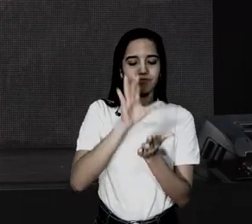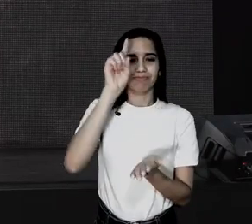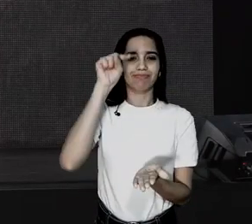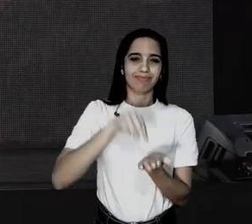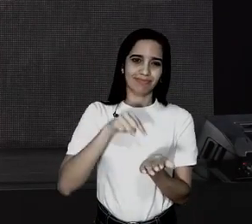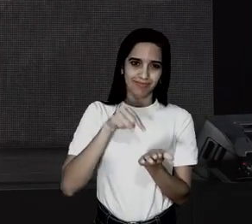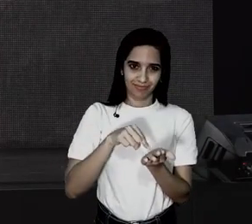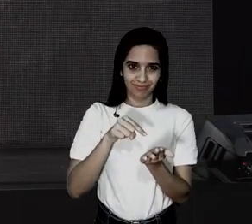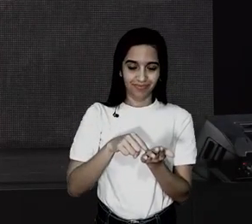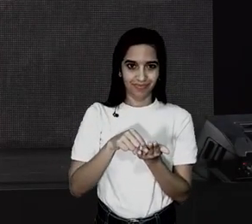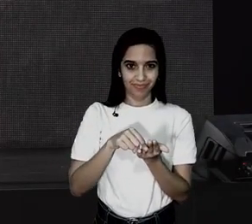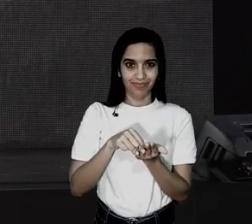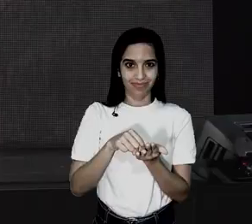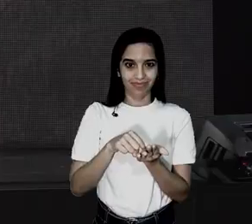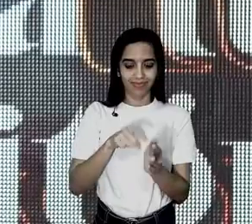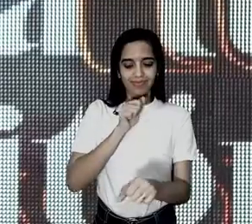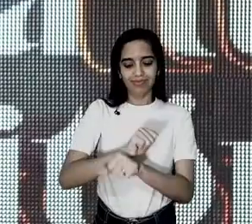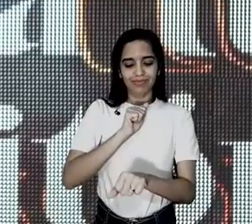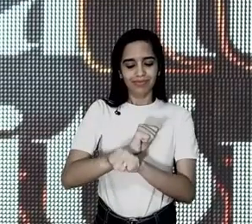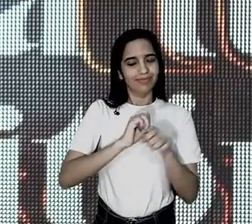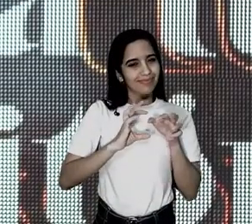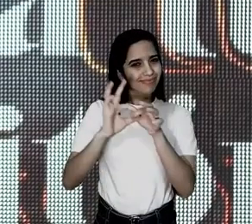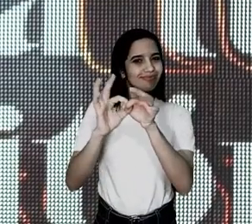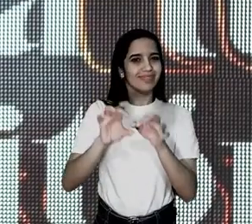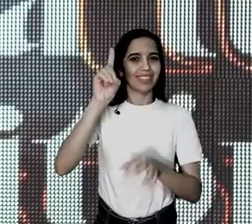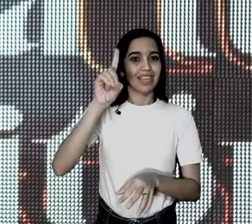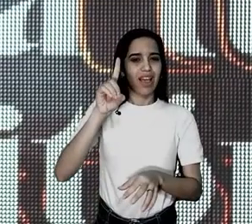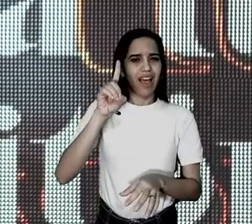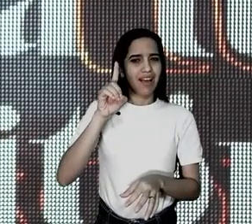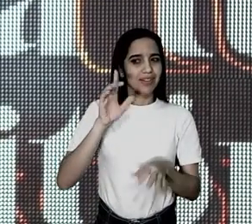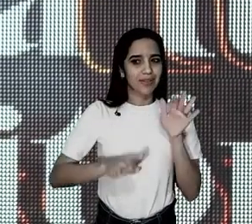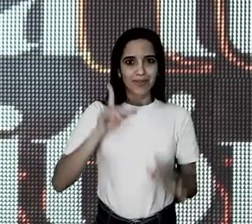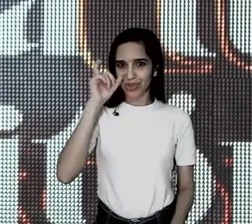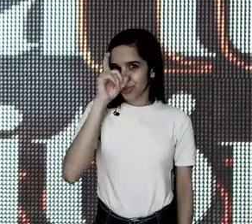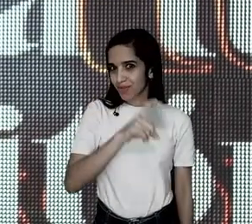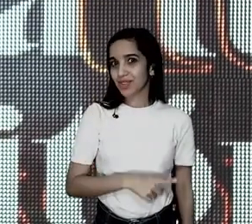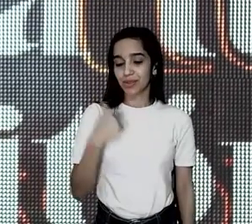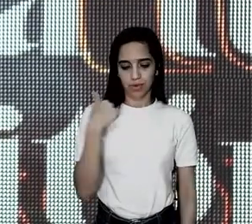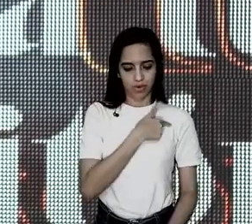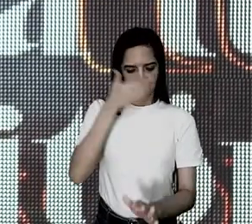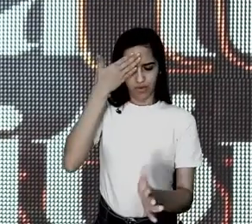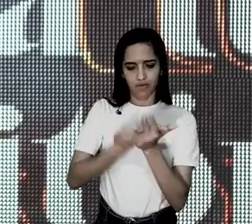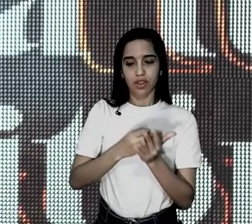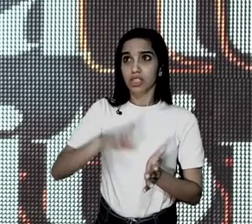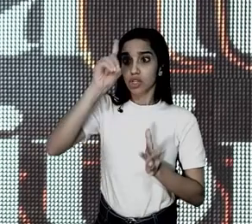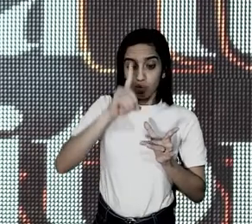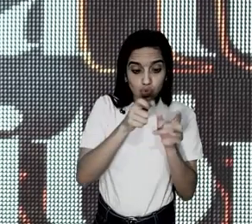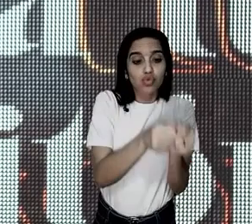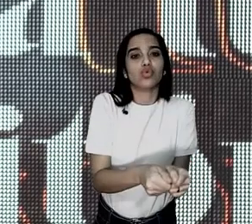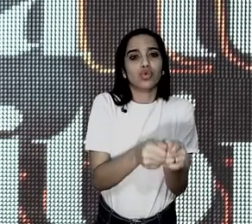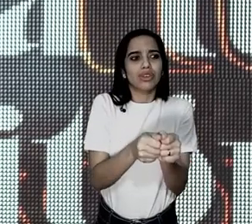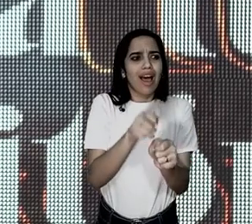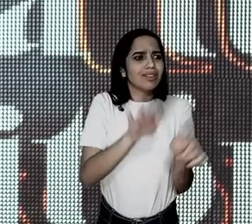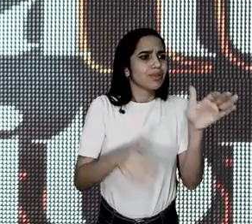Deus. Esperar em Deus. Que coisa difícil. Confiar que Deus está conosco em toda circunstância, mesmo